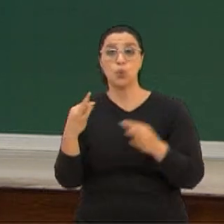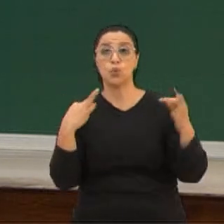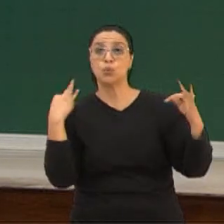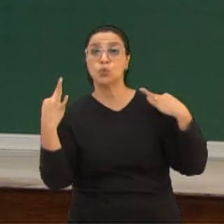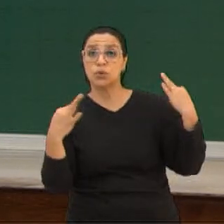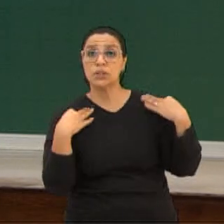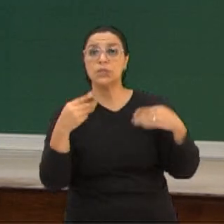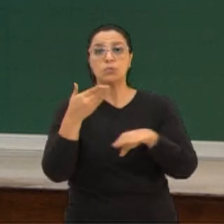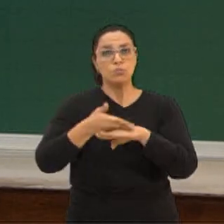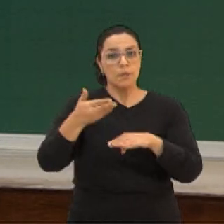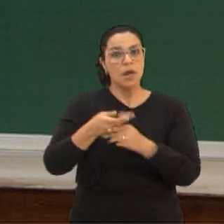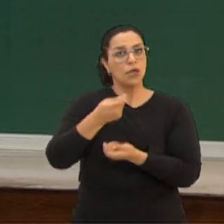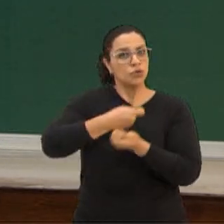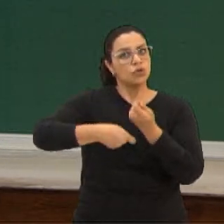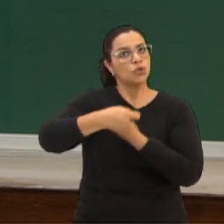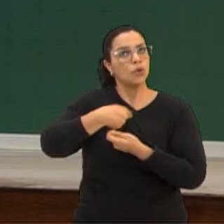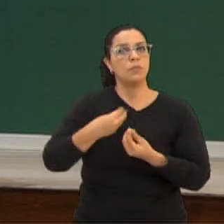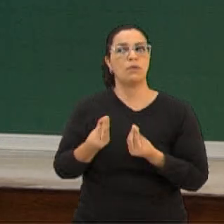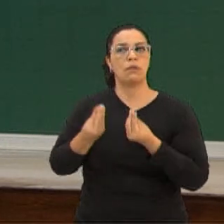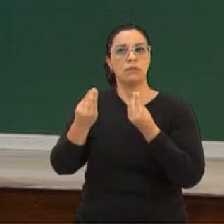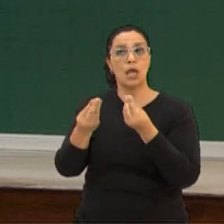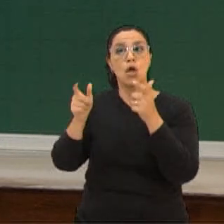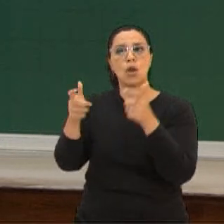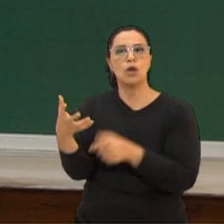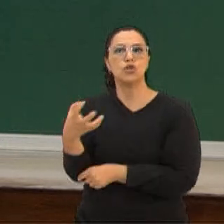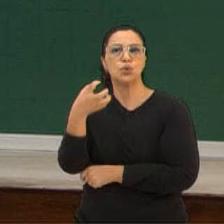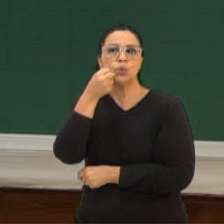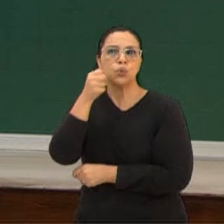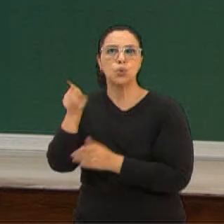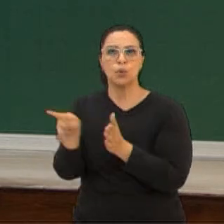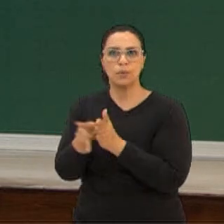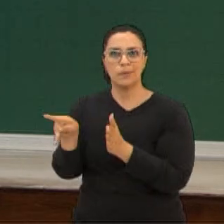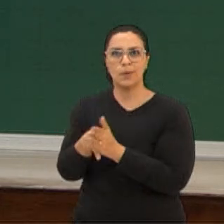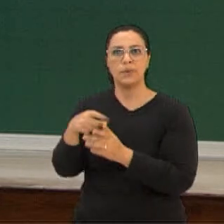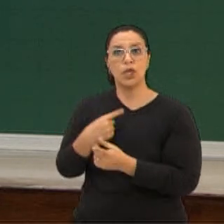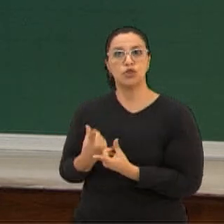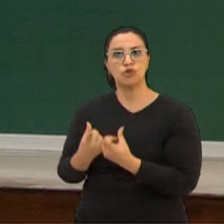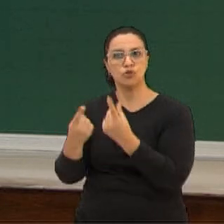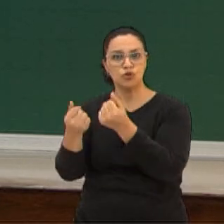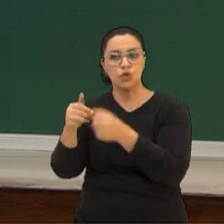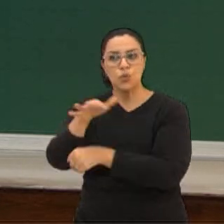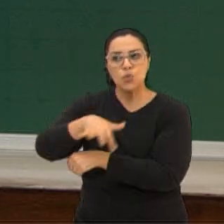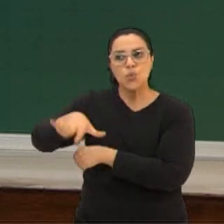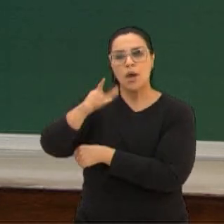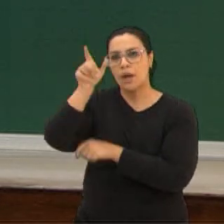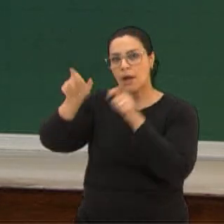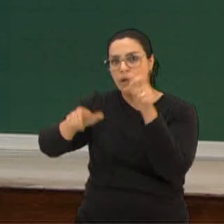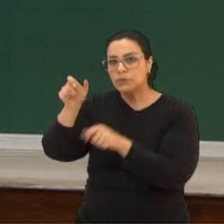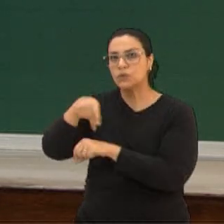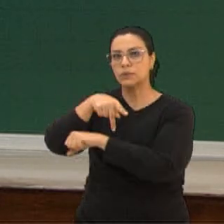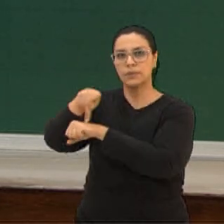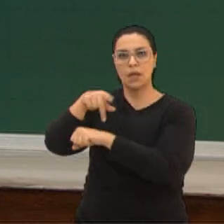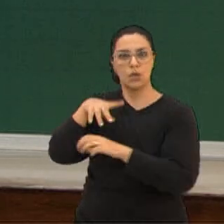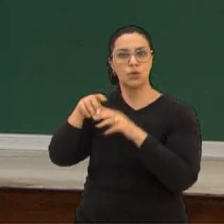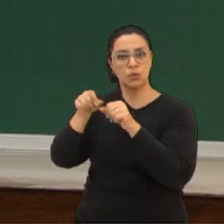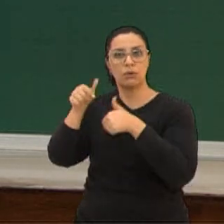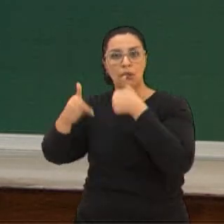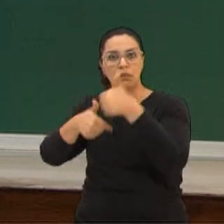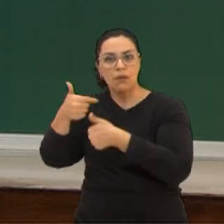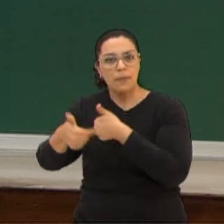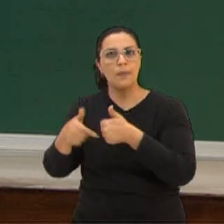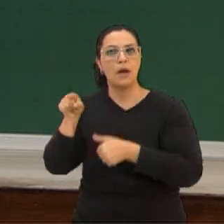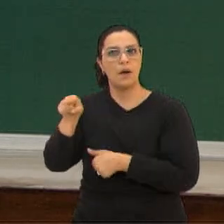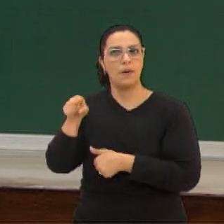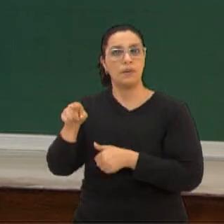turismo é uma atividade econômica que traz renda, traz receita para todo o país, para as pessoas que